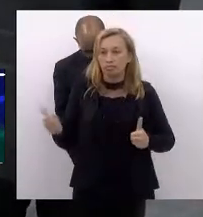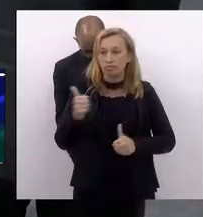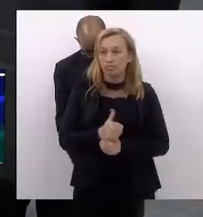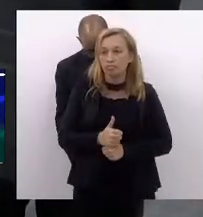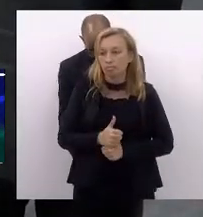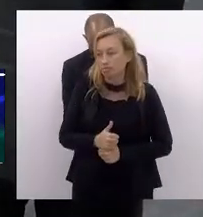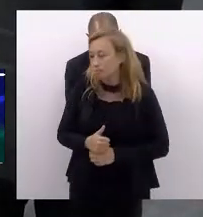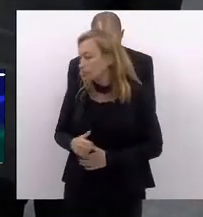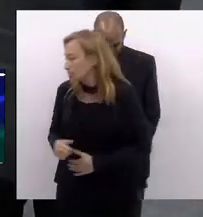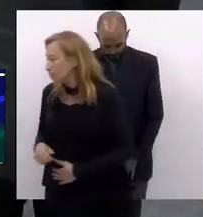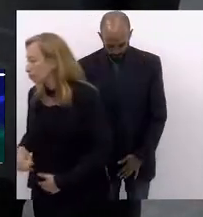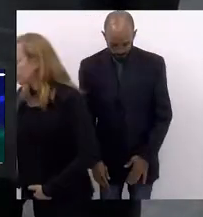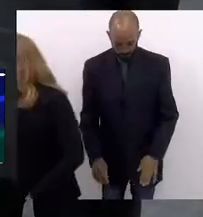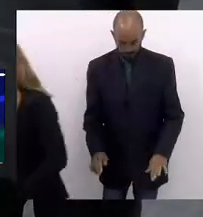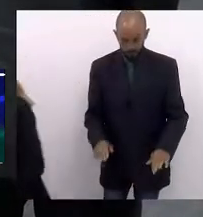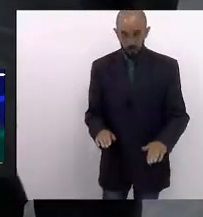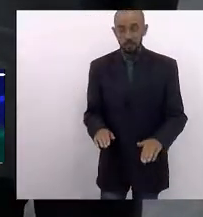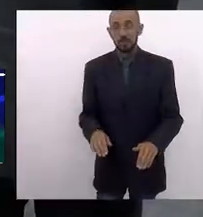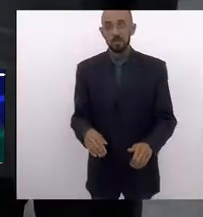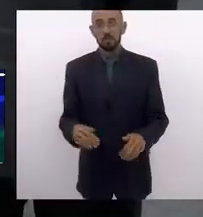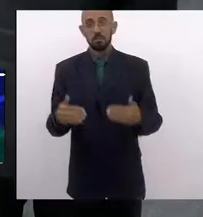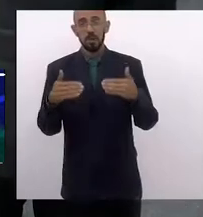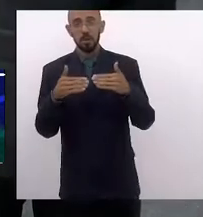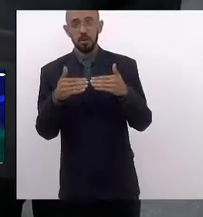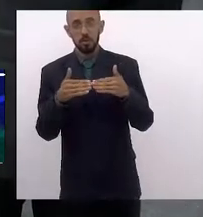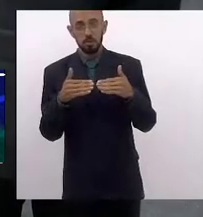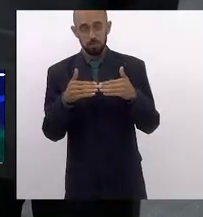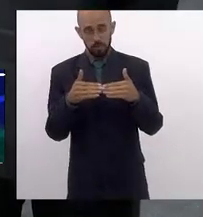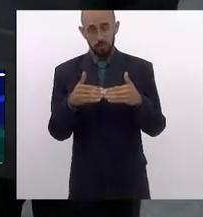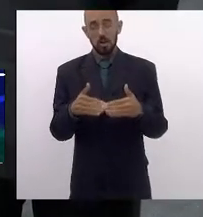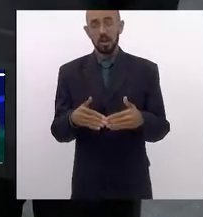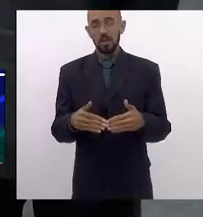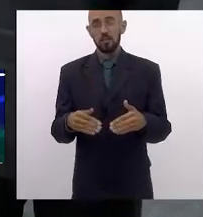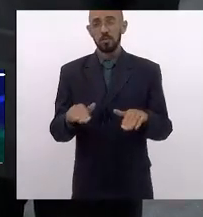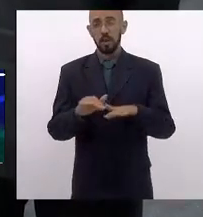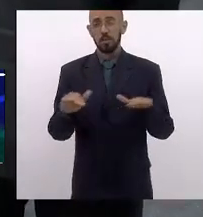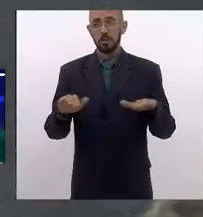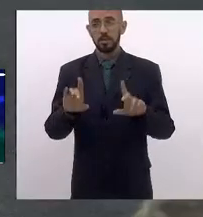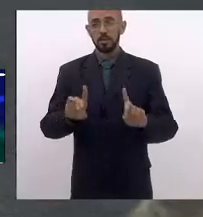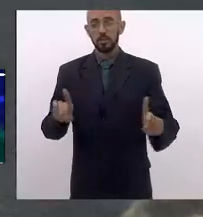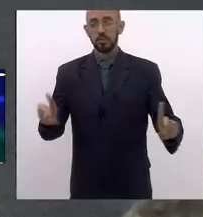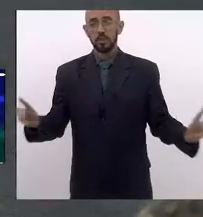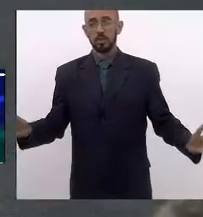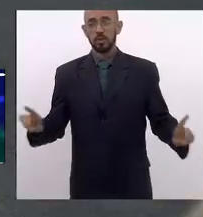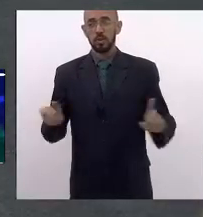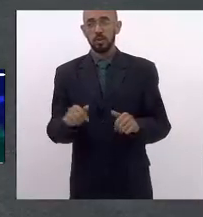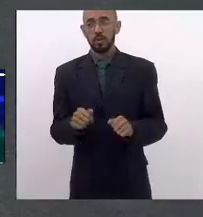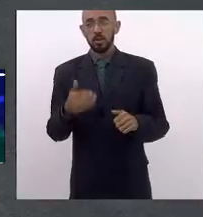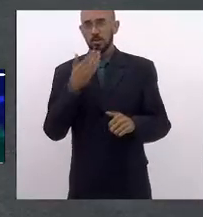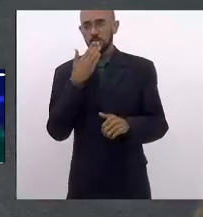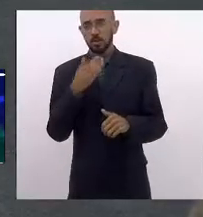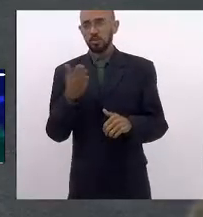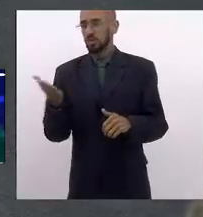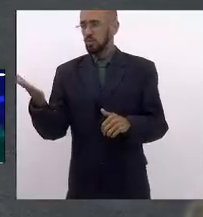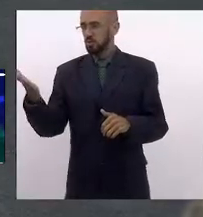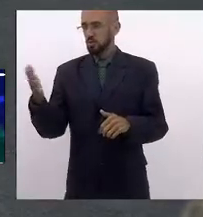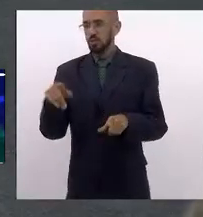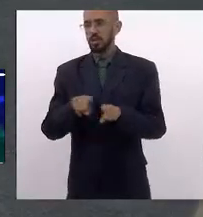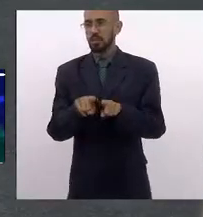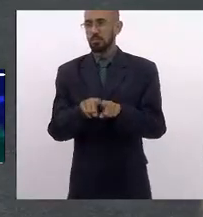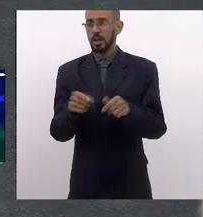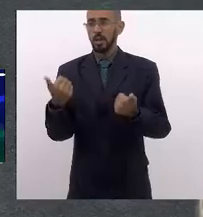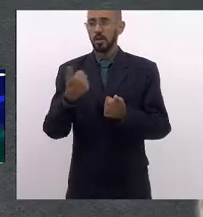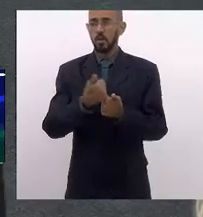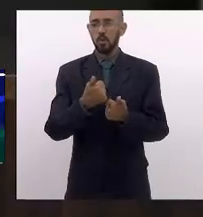da vida da Nossa Juventude tem o meu parecer seu presidente pela mesa diretora é favorável já pedindo também a vossa excelência'